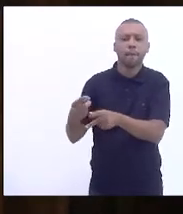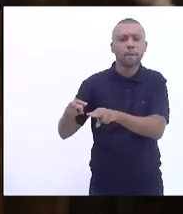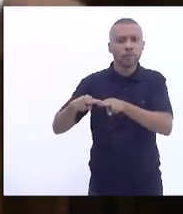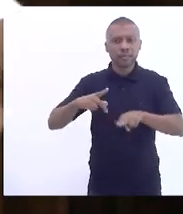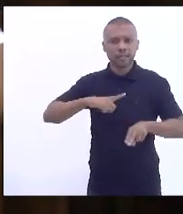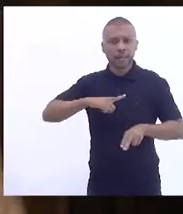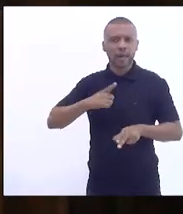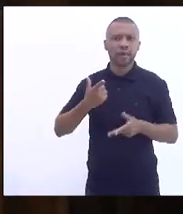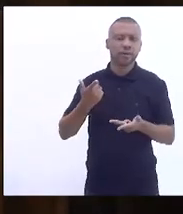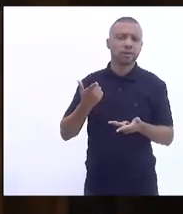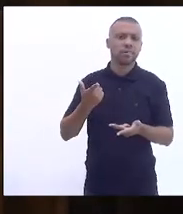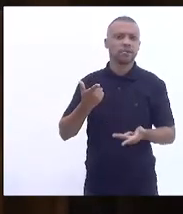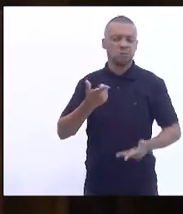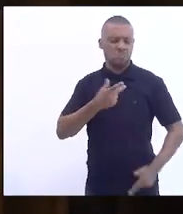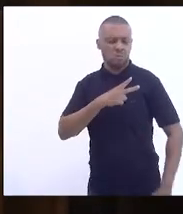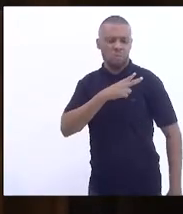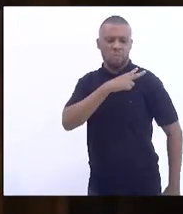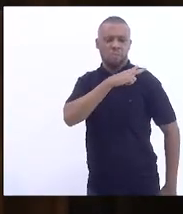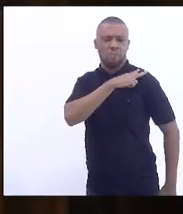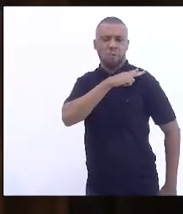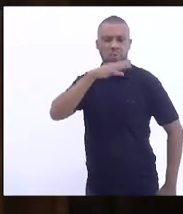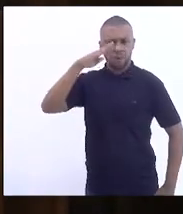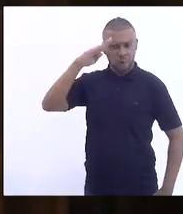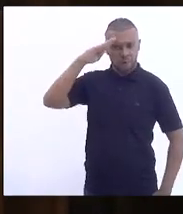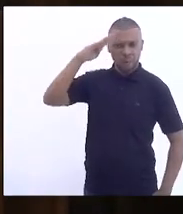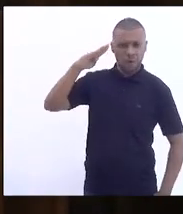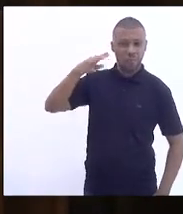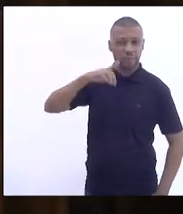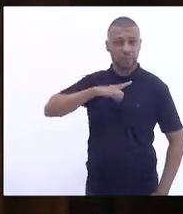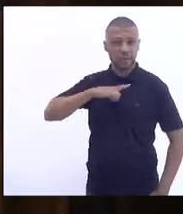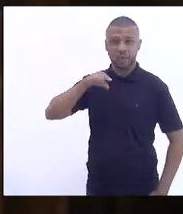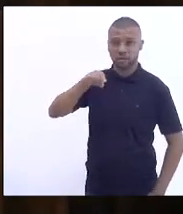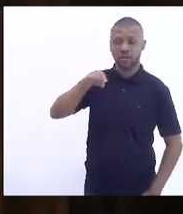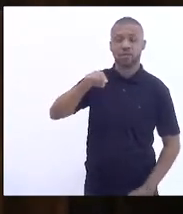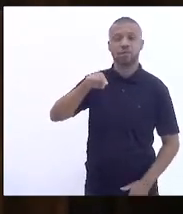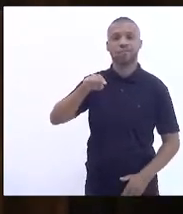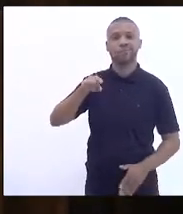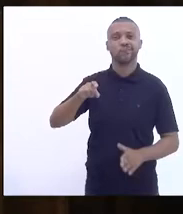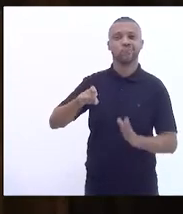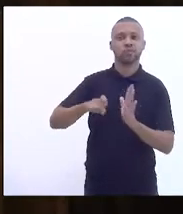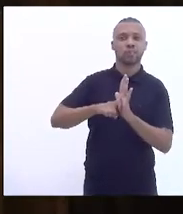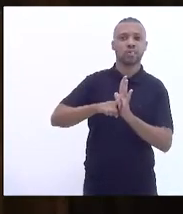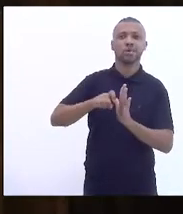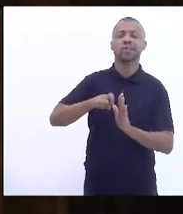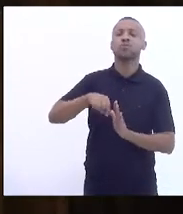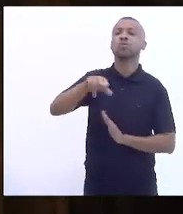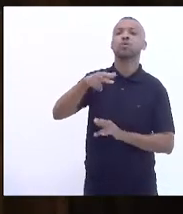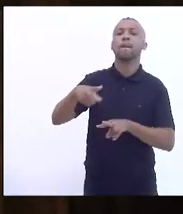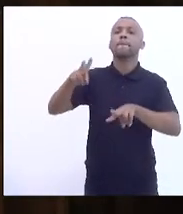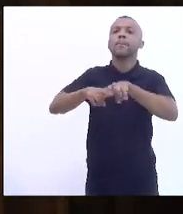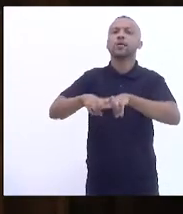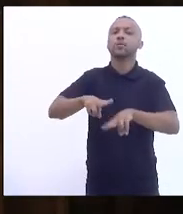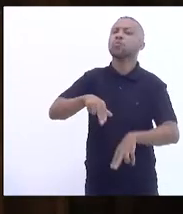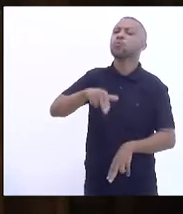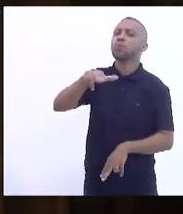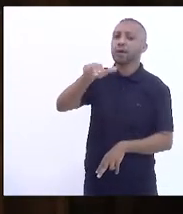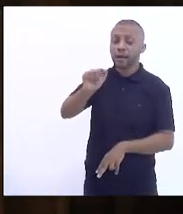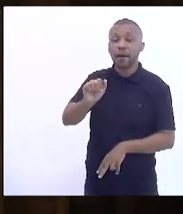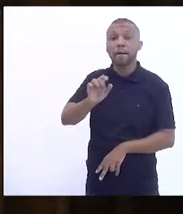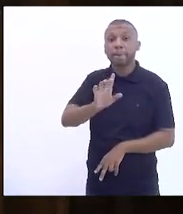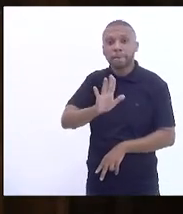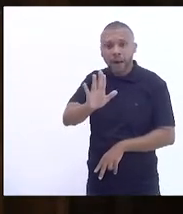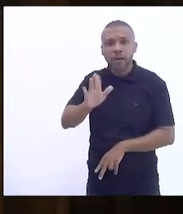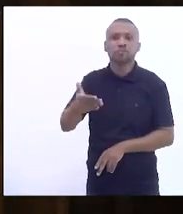aí muito muito muito Chefe do tráfico aí que nunca foi preso colega porção dele mas ele já foram